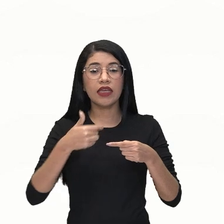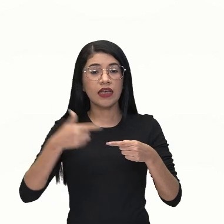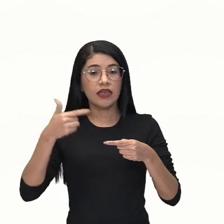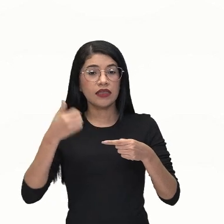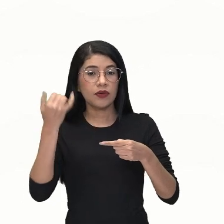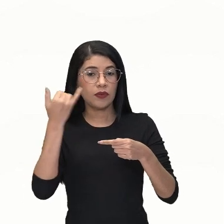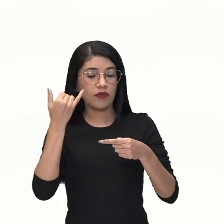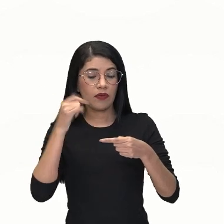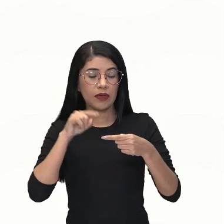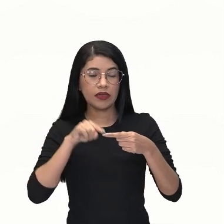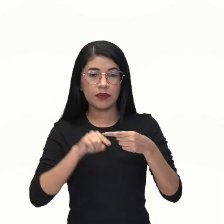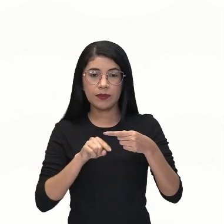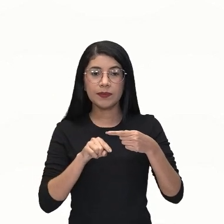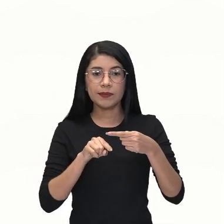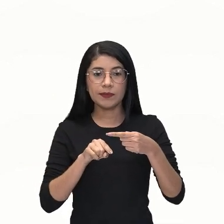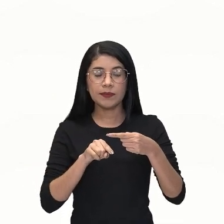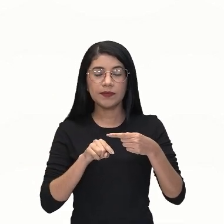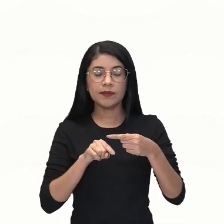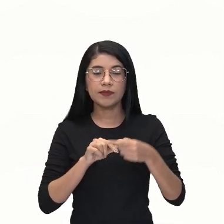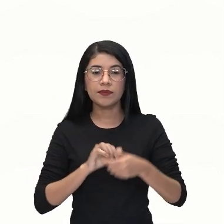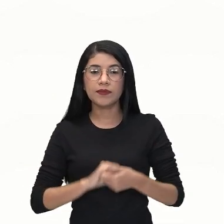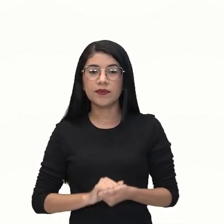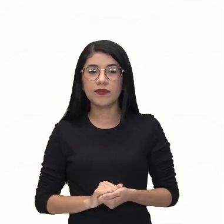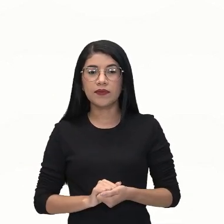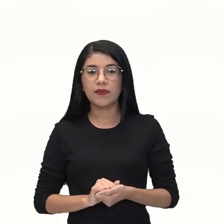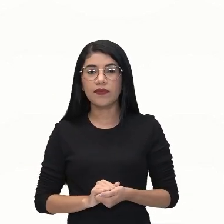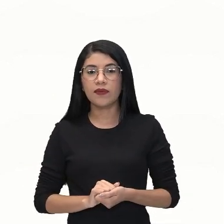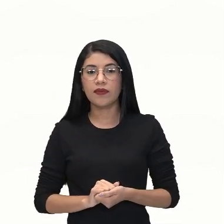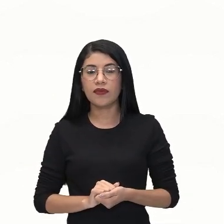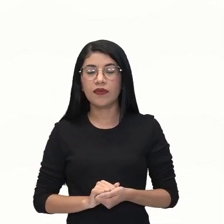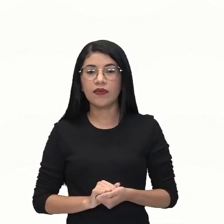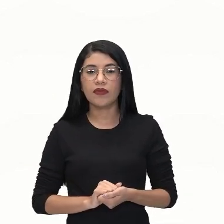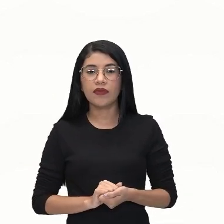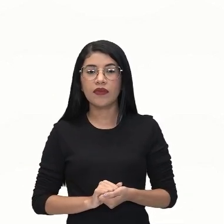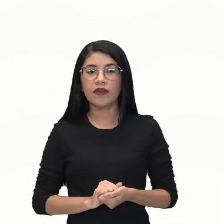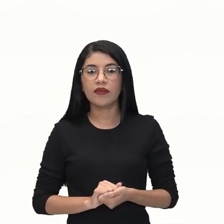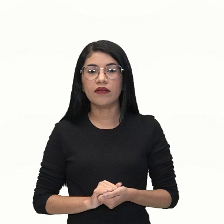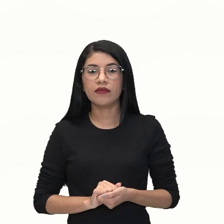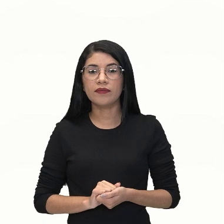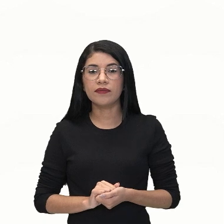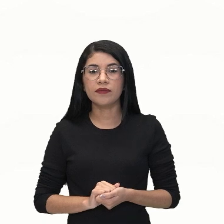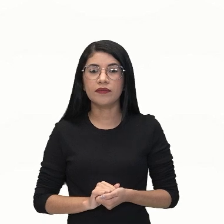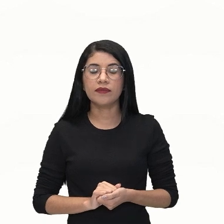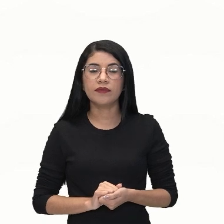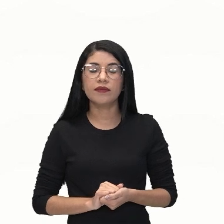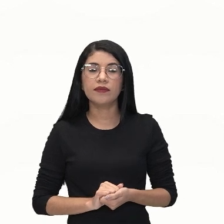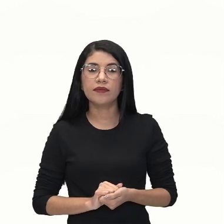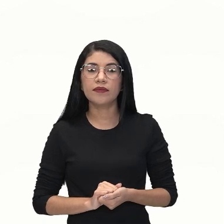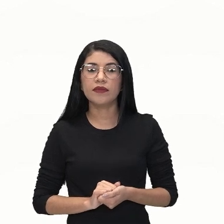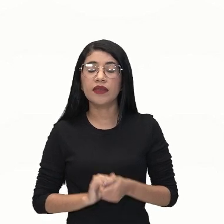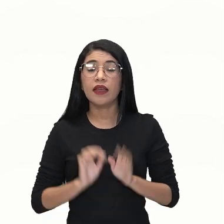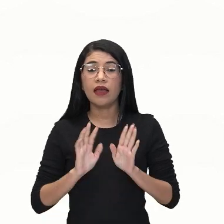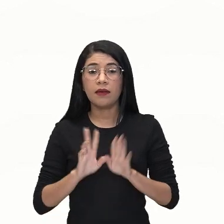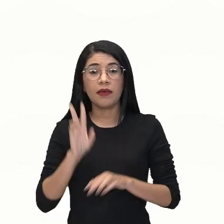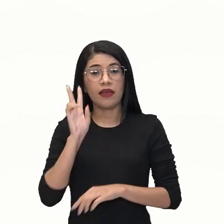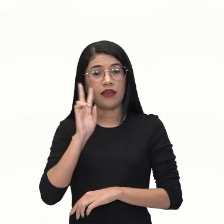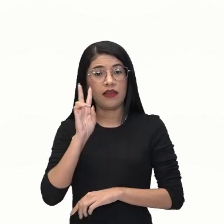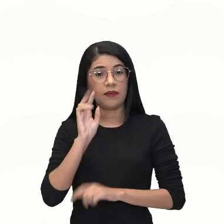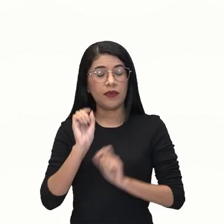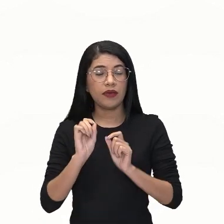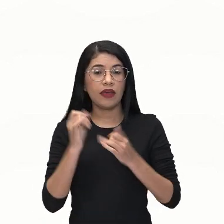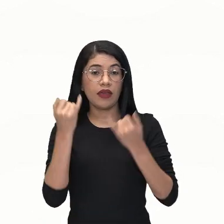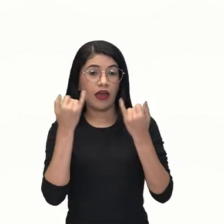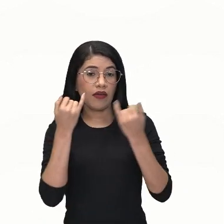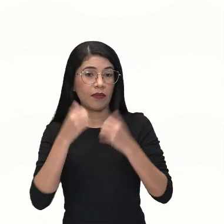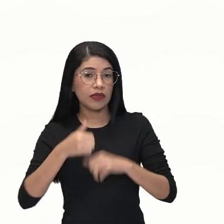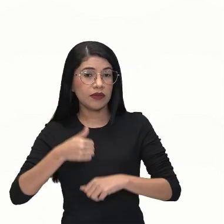segunda informação dada a gente vai colocar aqui embaixo, beleza? Lembrando que a primeira